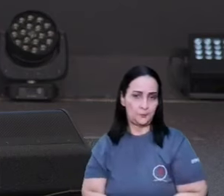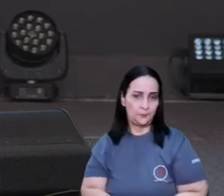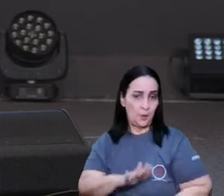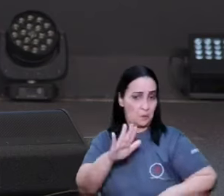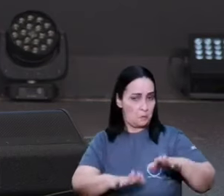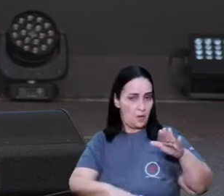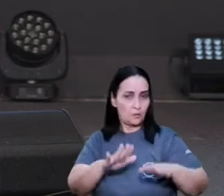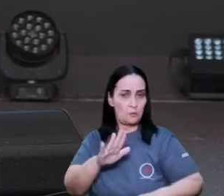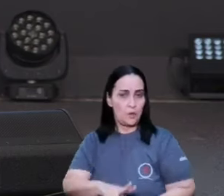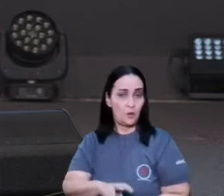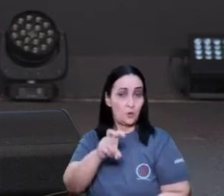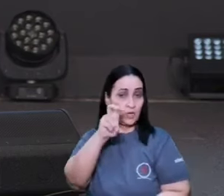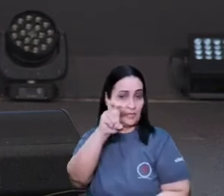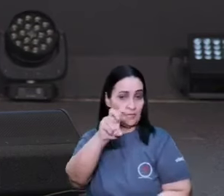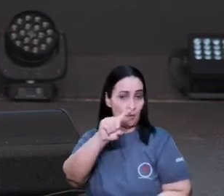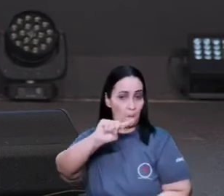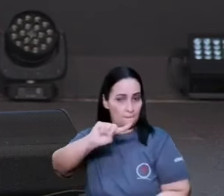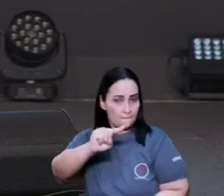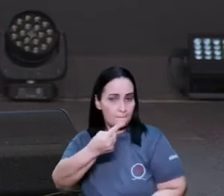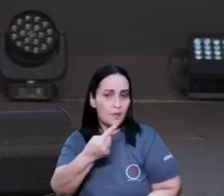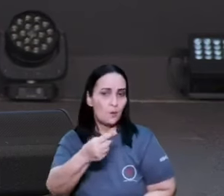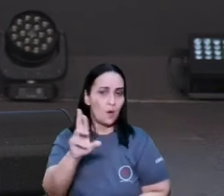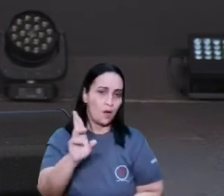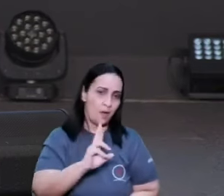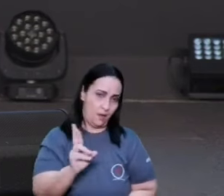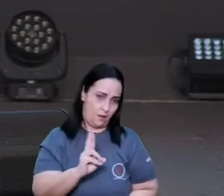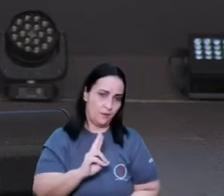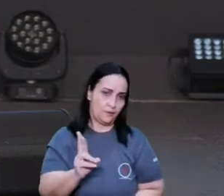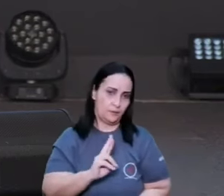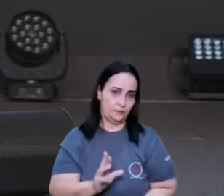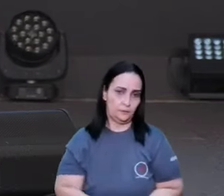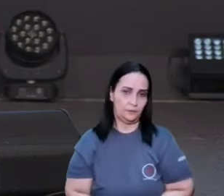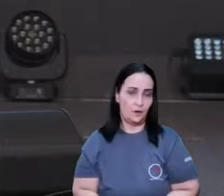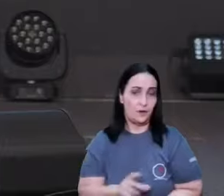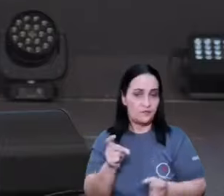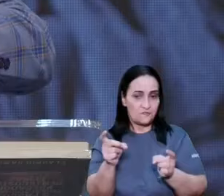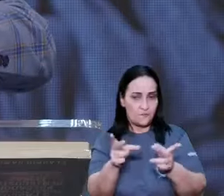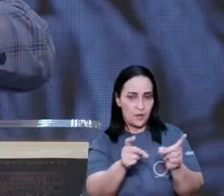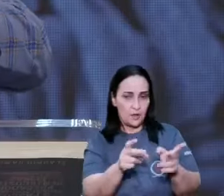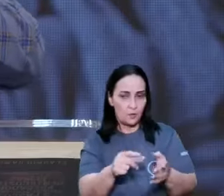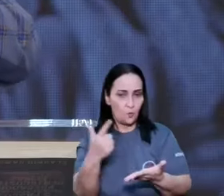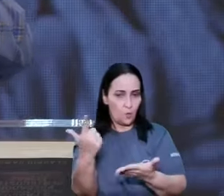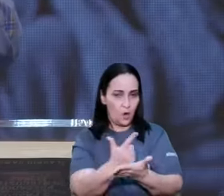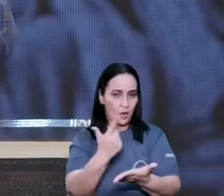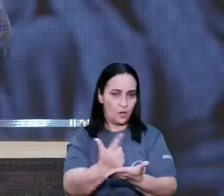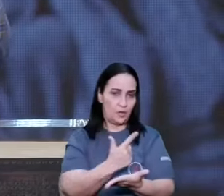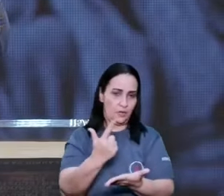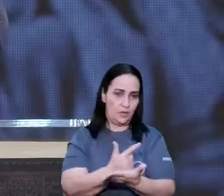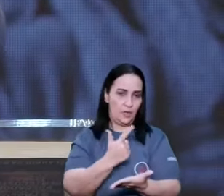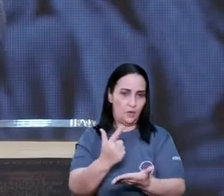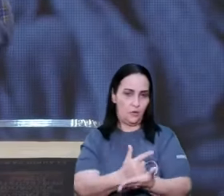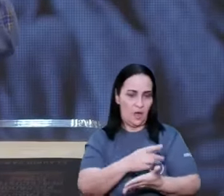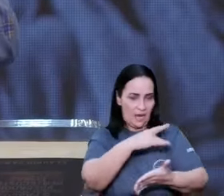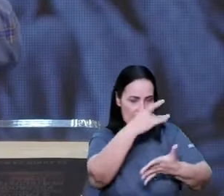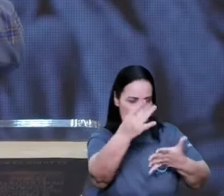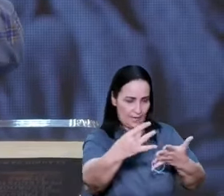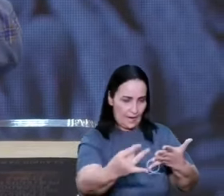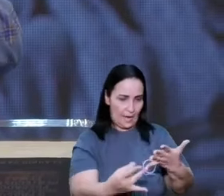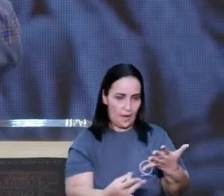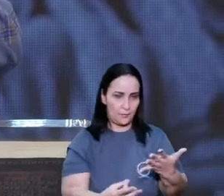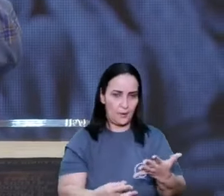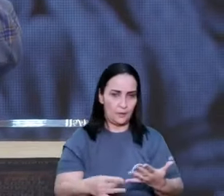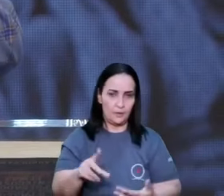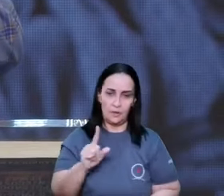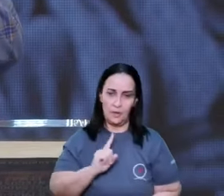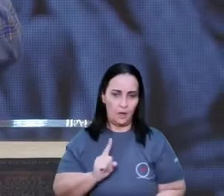5.000 e eu eu faço isso por meio dos meus livros não vou falar detalhadamente esse aqui é trato de